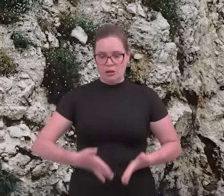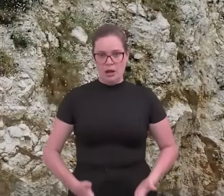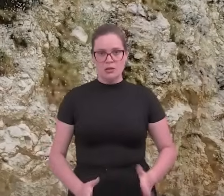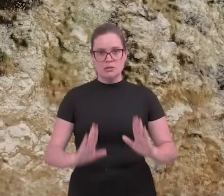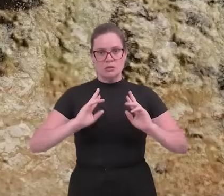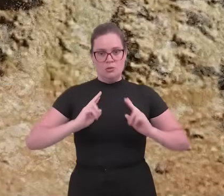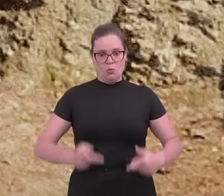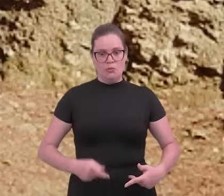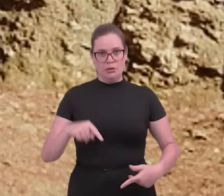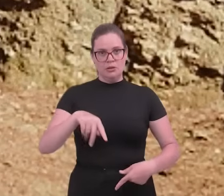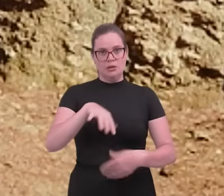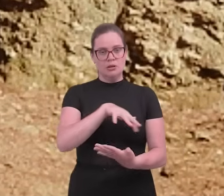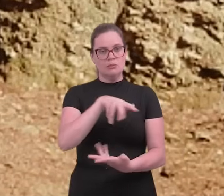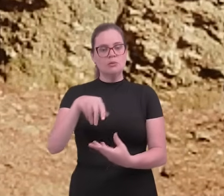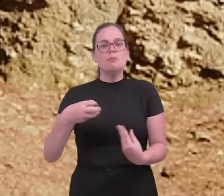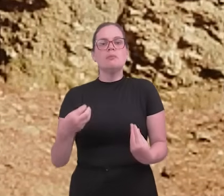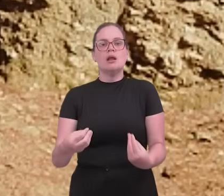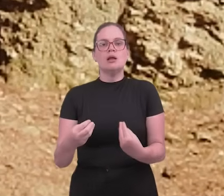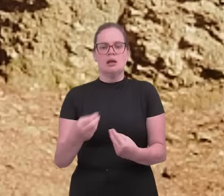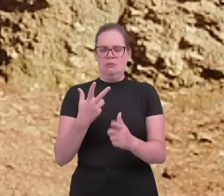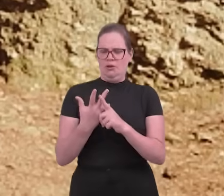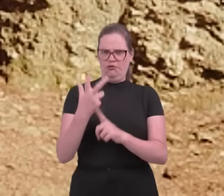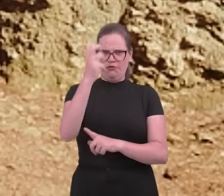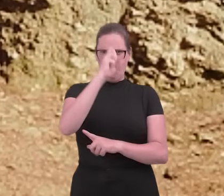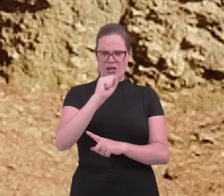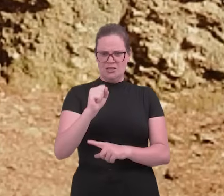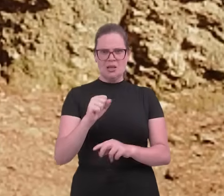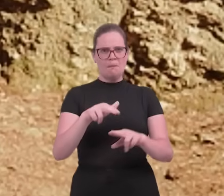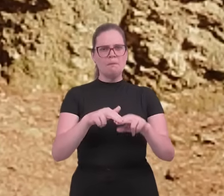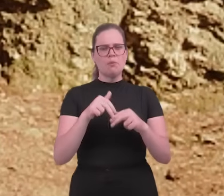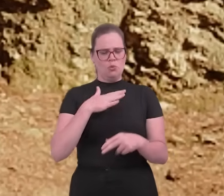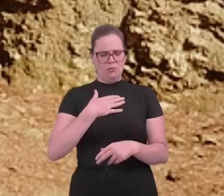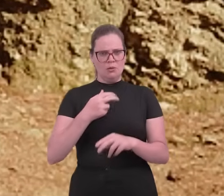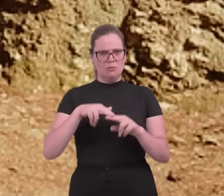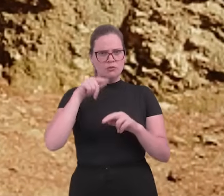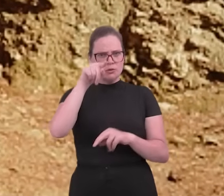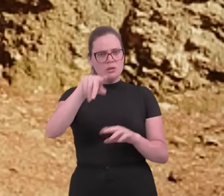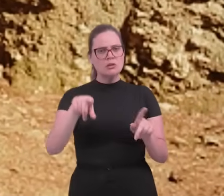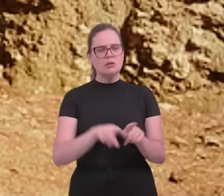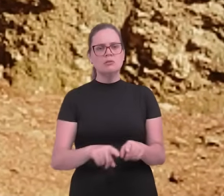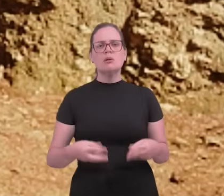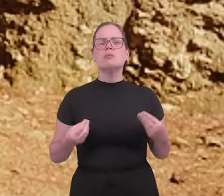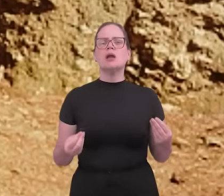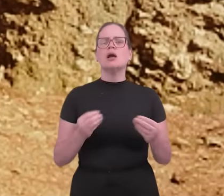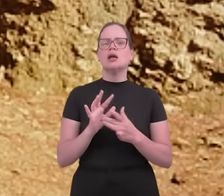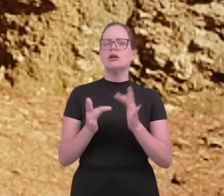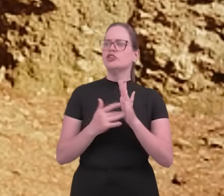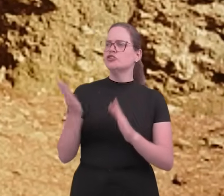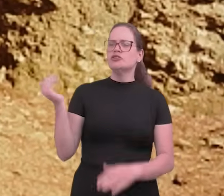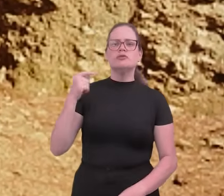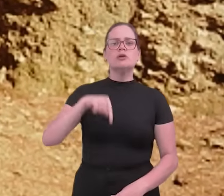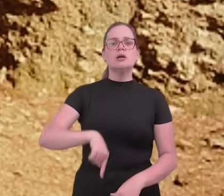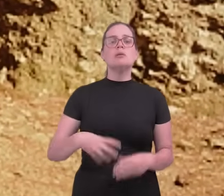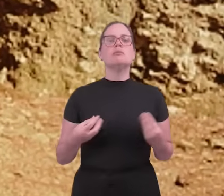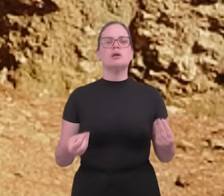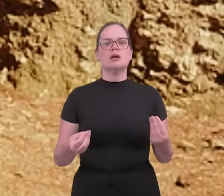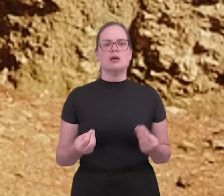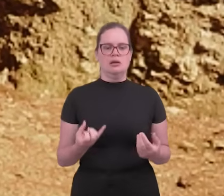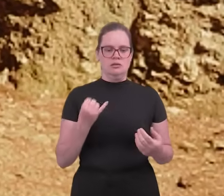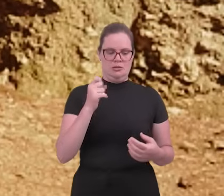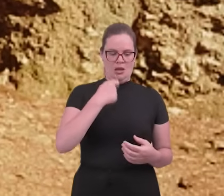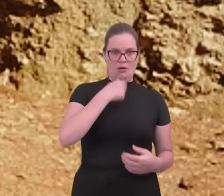e por você. Ele veio ao mundo para nos fortalecer nas nossas